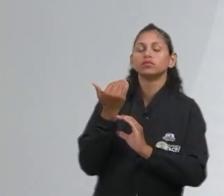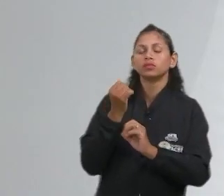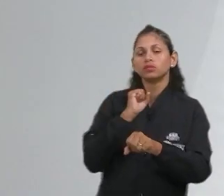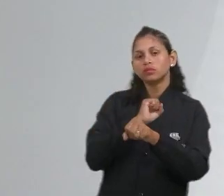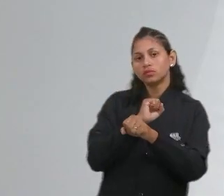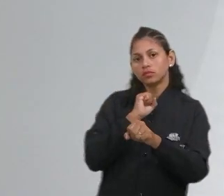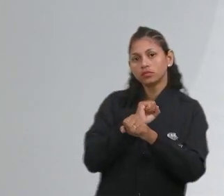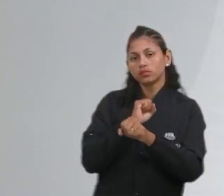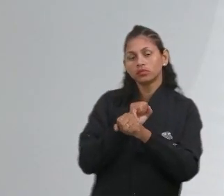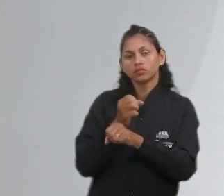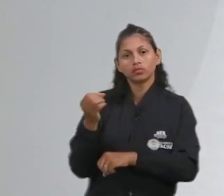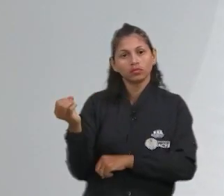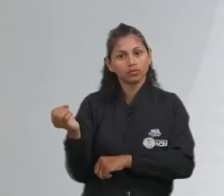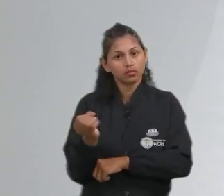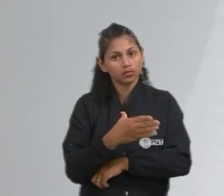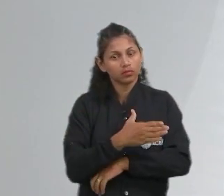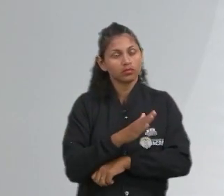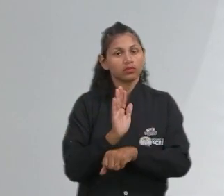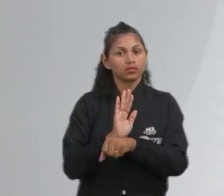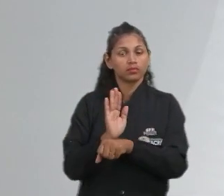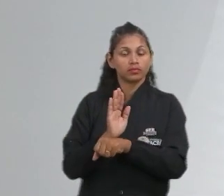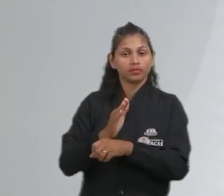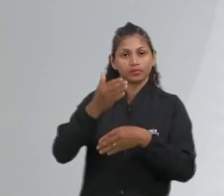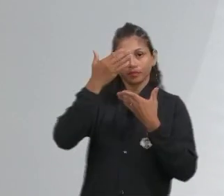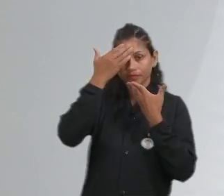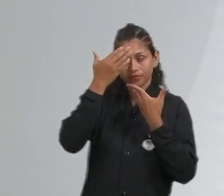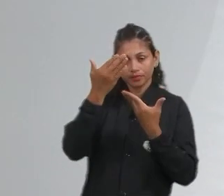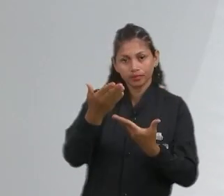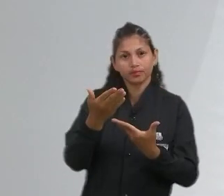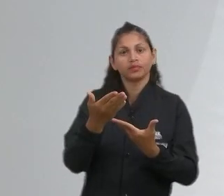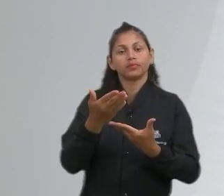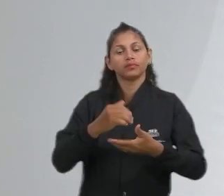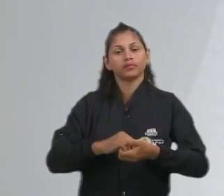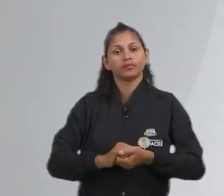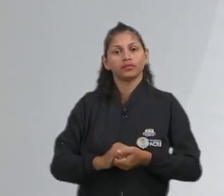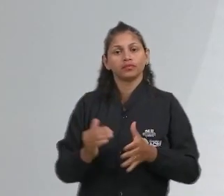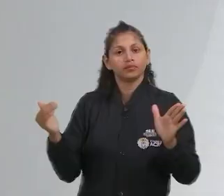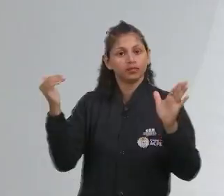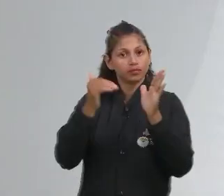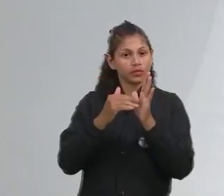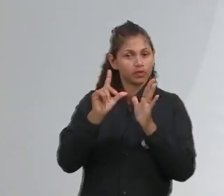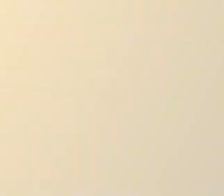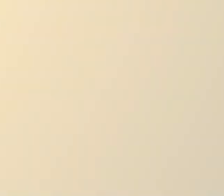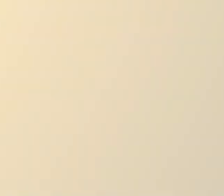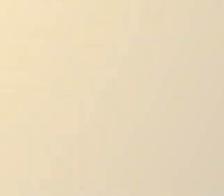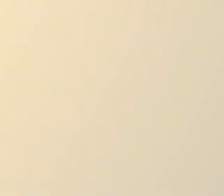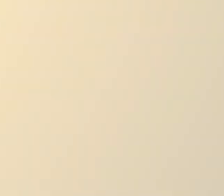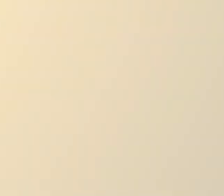aguardar novos vídeos, tá? Muito obrigado pela atenção e até a próxima.